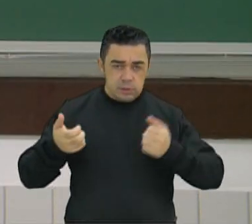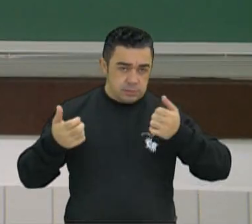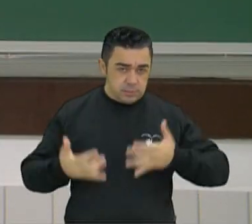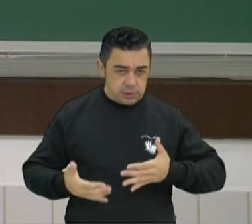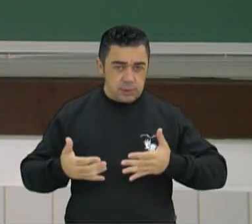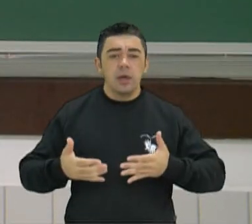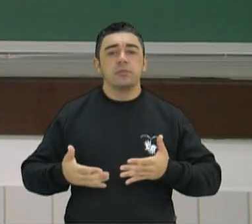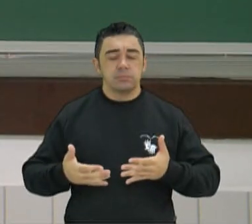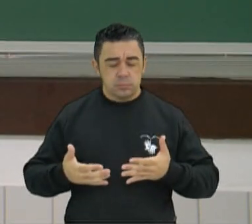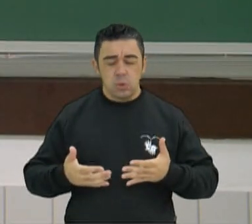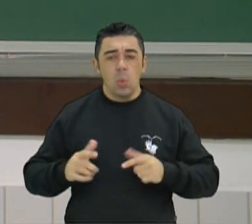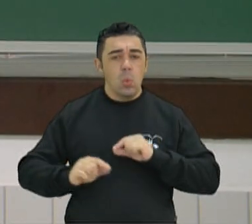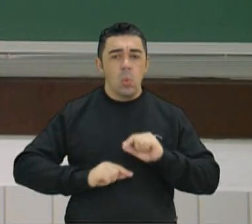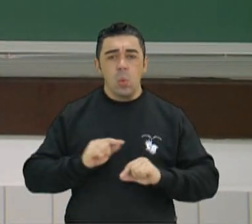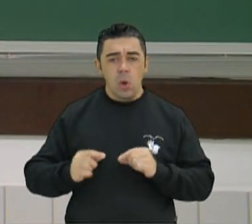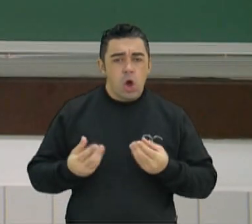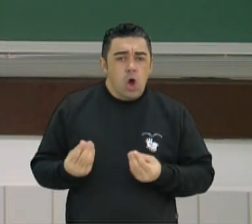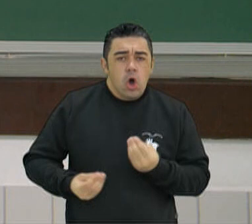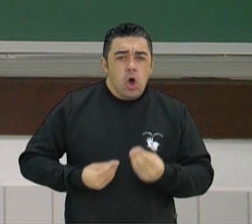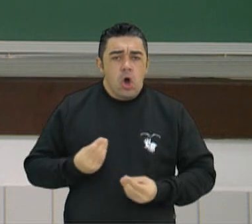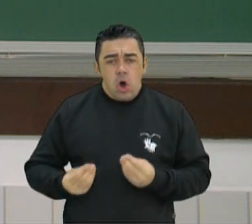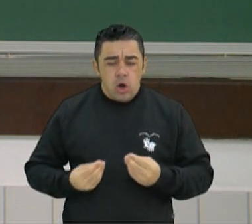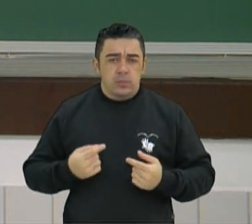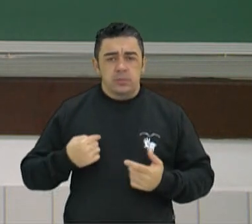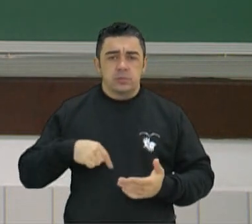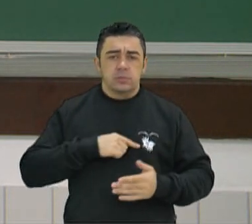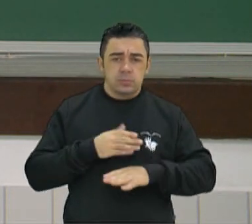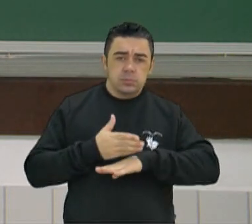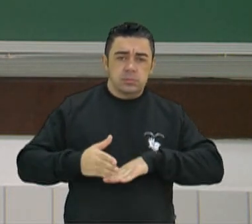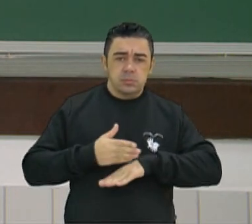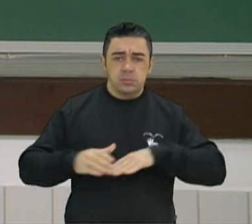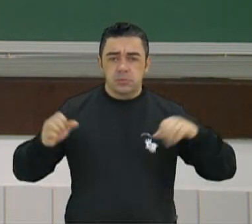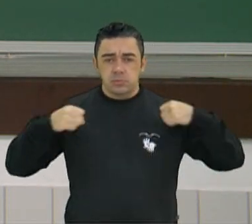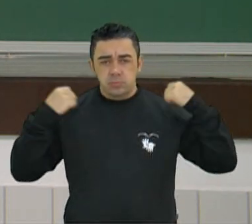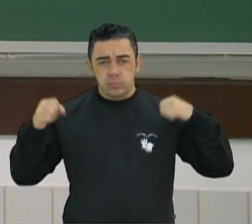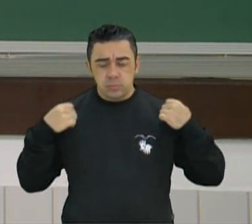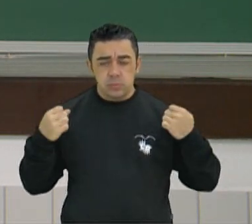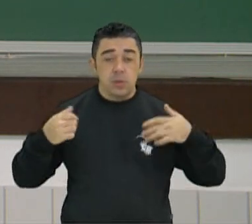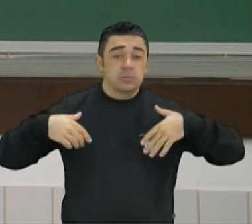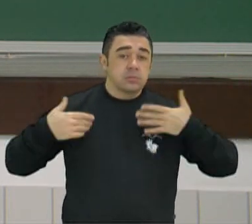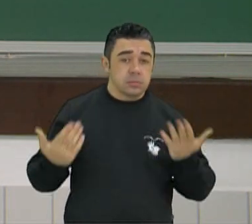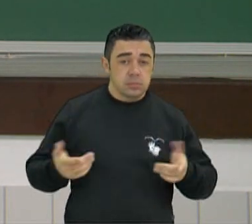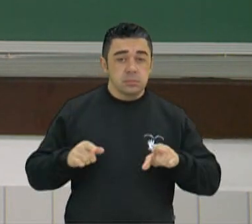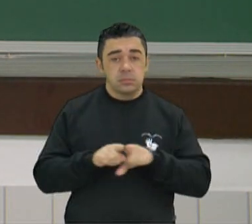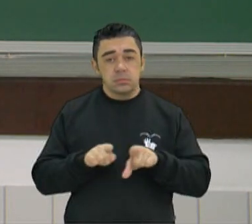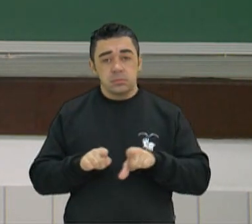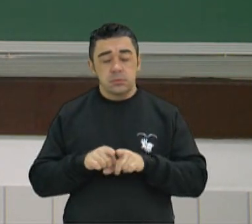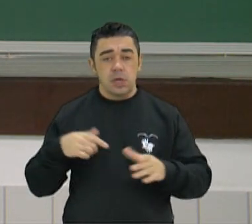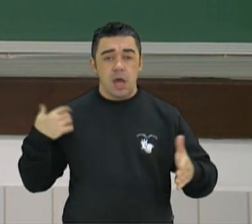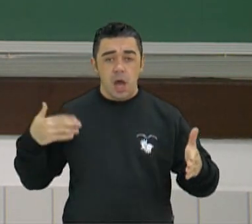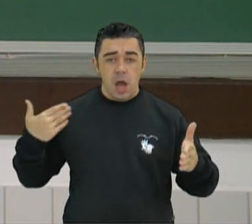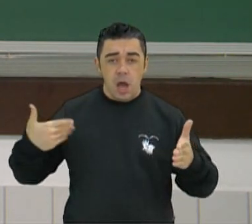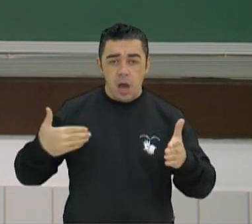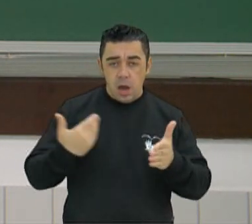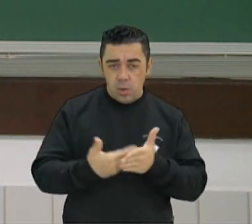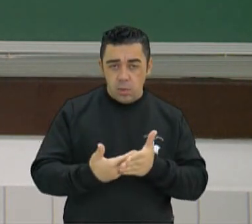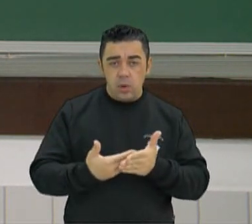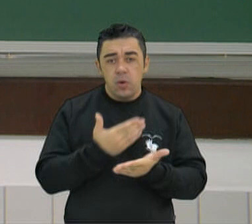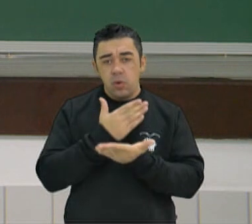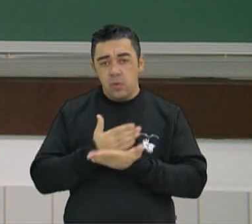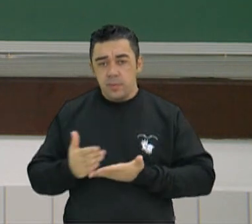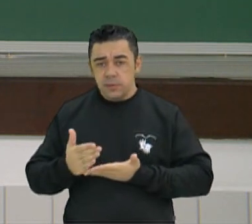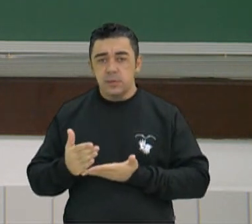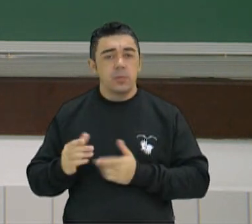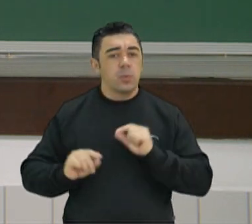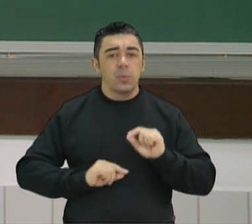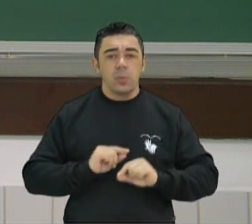tempo sobre a atividade física, o exercício físico e de algumas aulas para cá começamos a